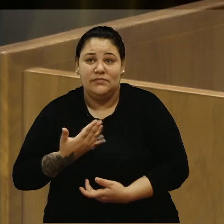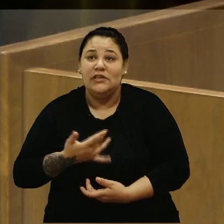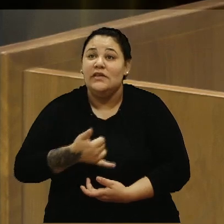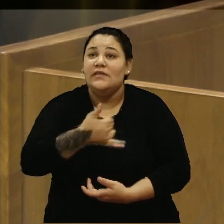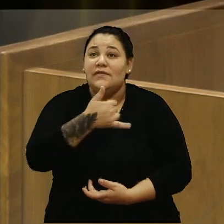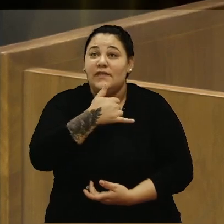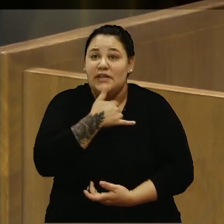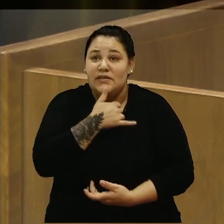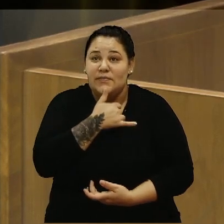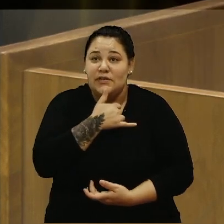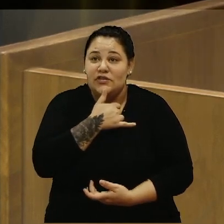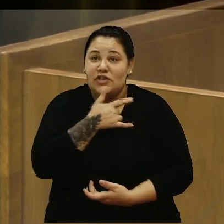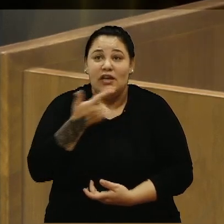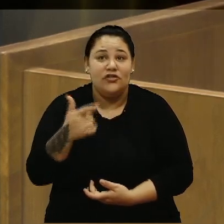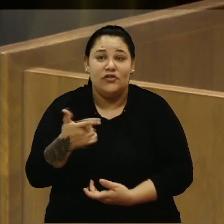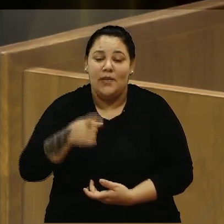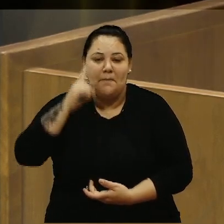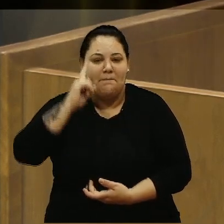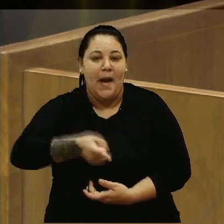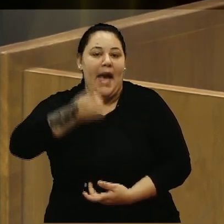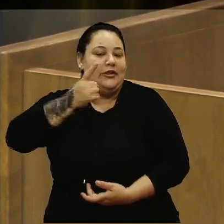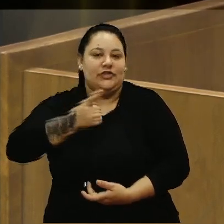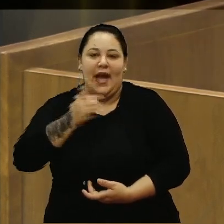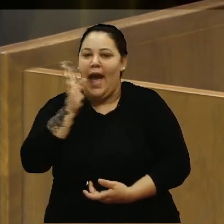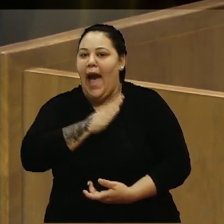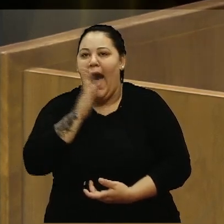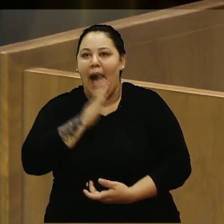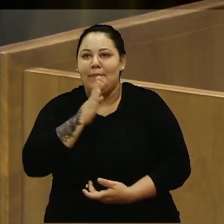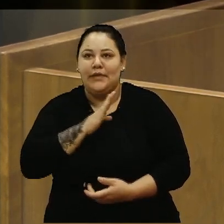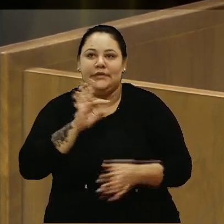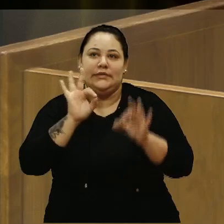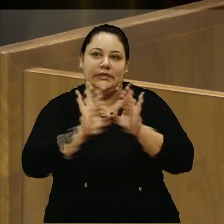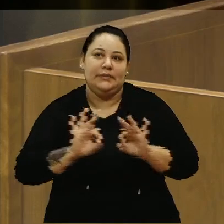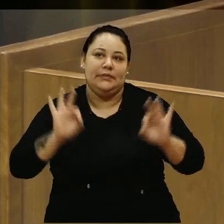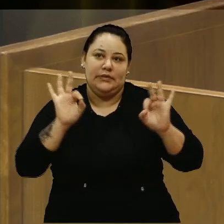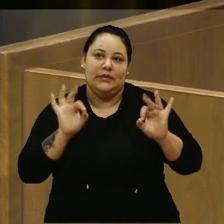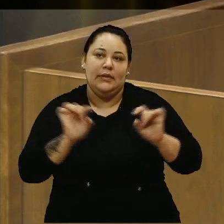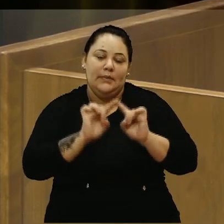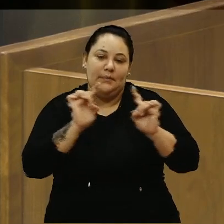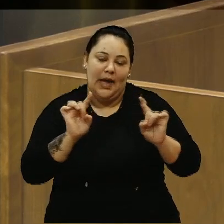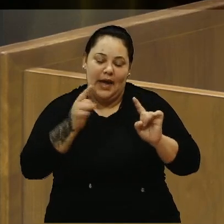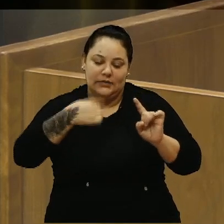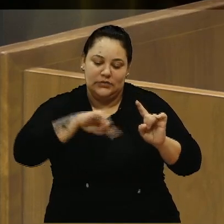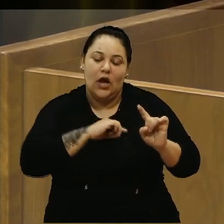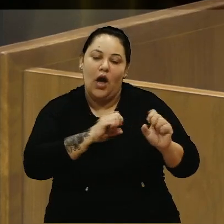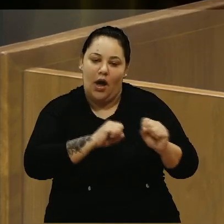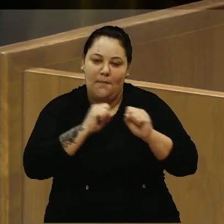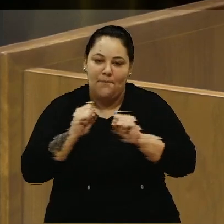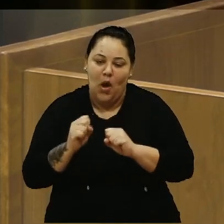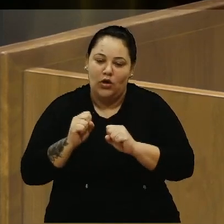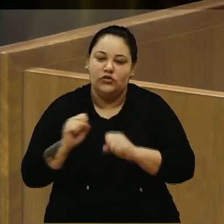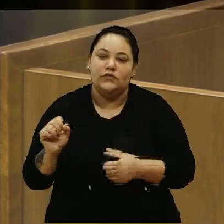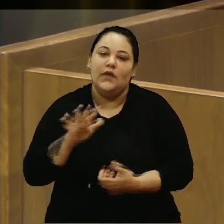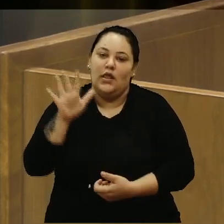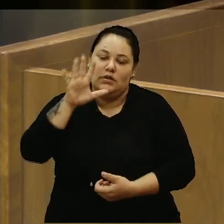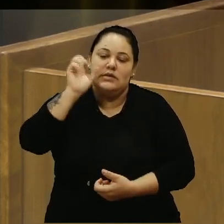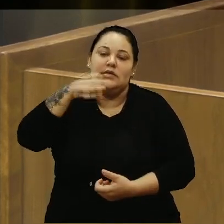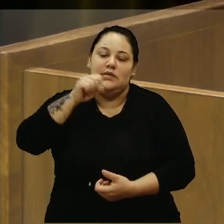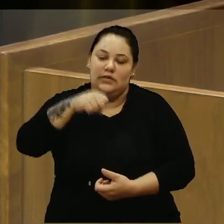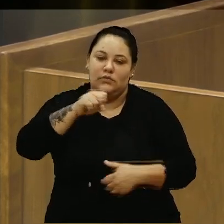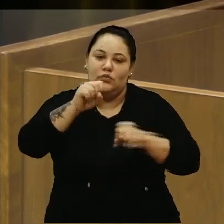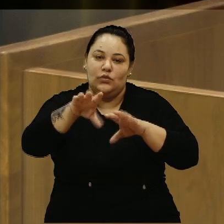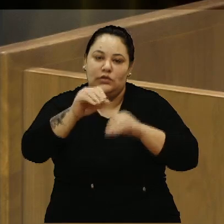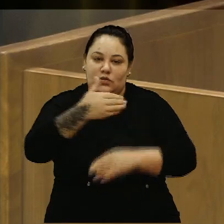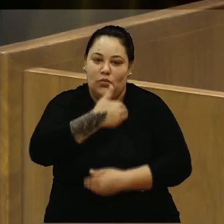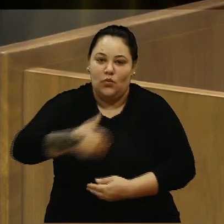infelizmente, nós não temos fórmula mágica, saída fácil, saída simples. Mas nós podemos valorizar, sim, a educação pública.